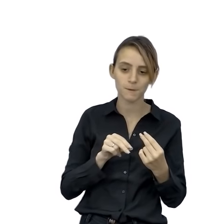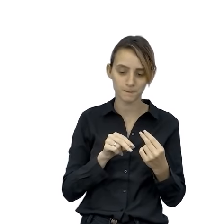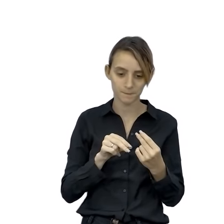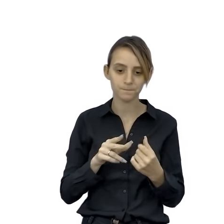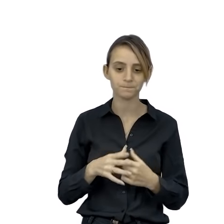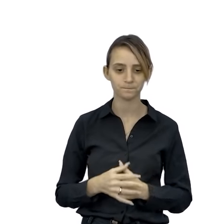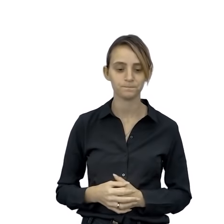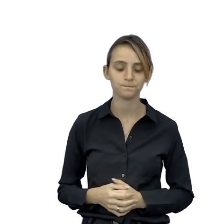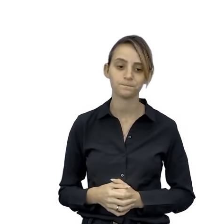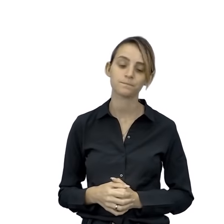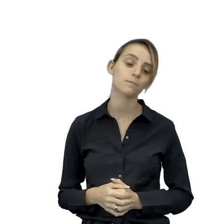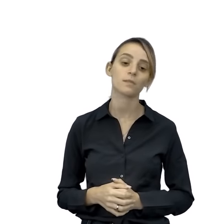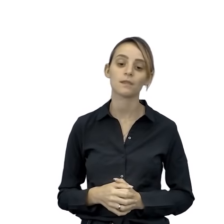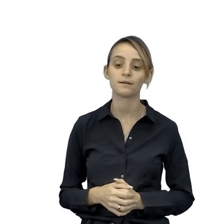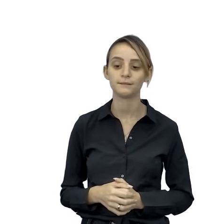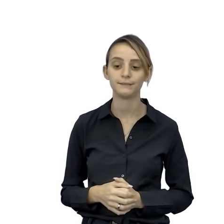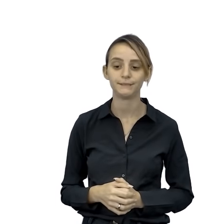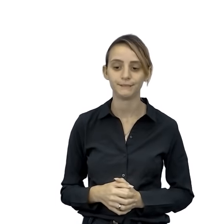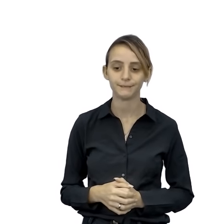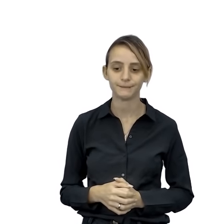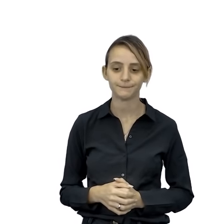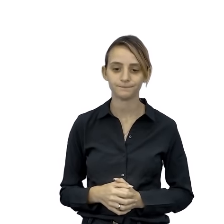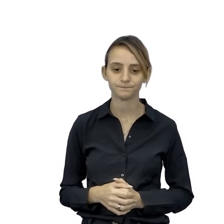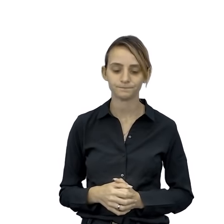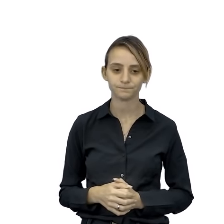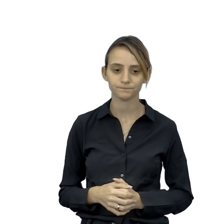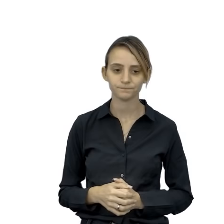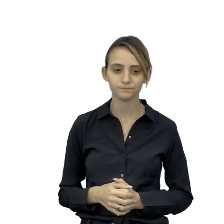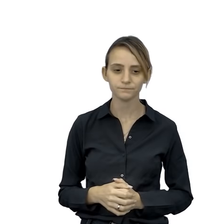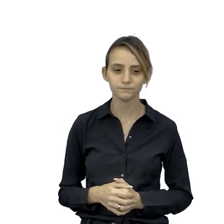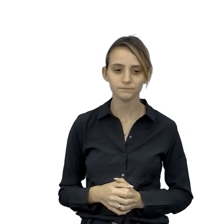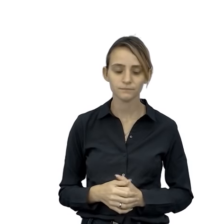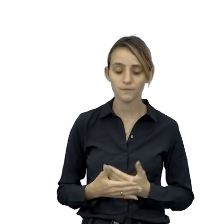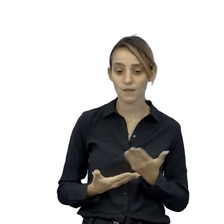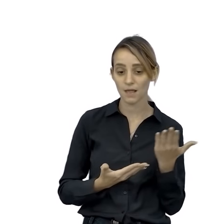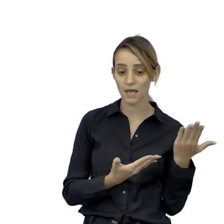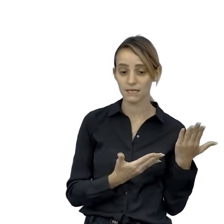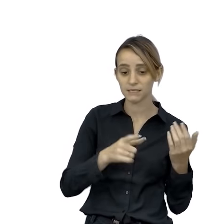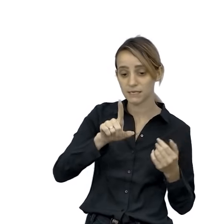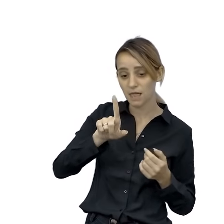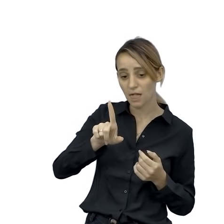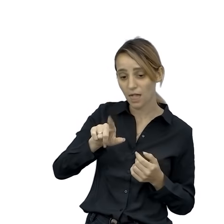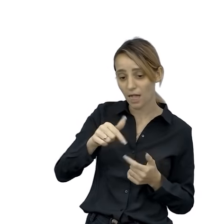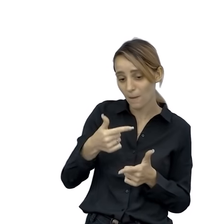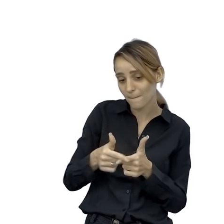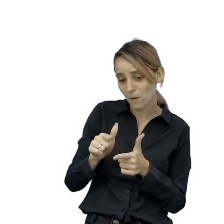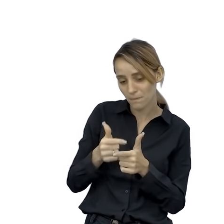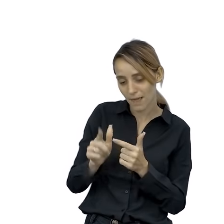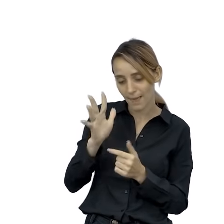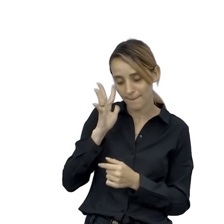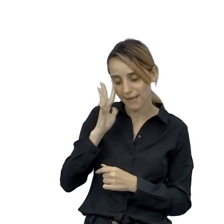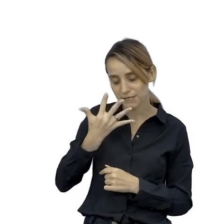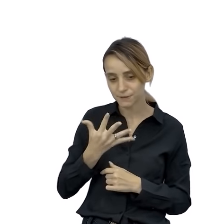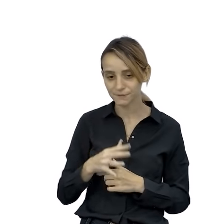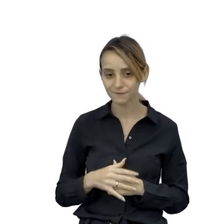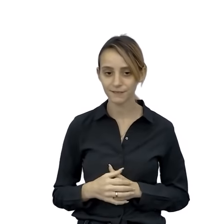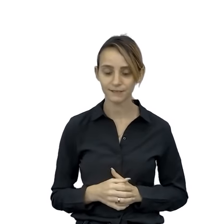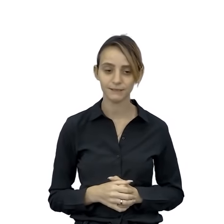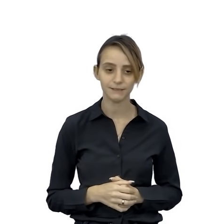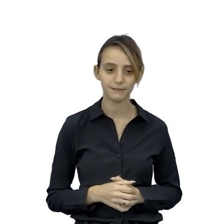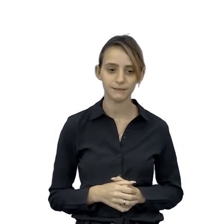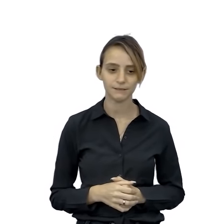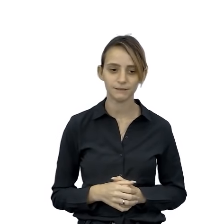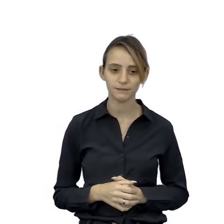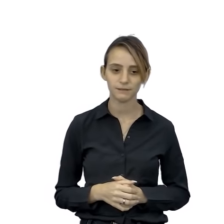os pares. Então, seguindo. Então, aqui está a proposta do problema, né?